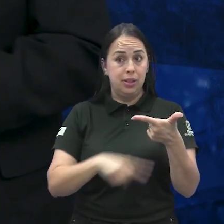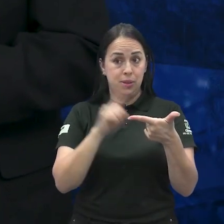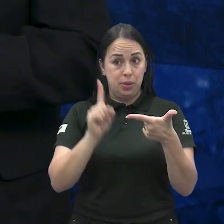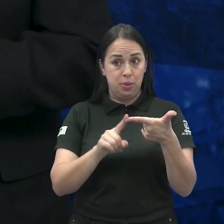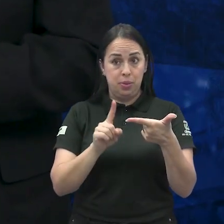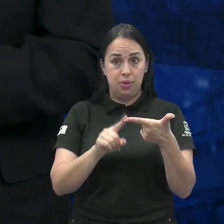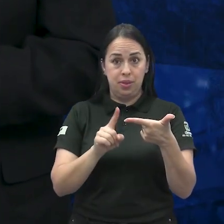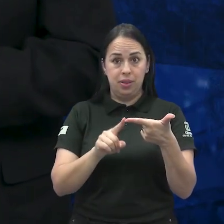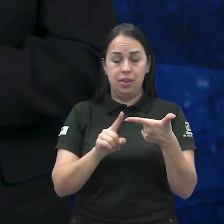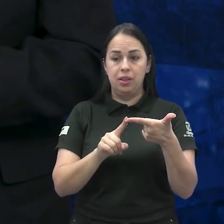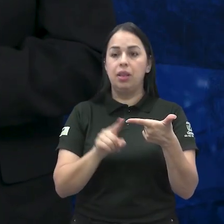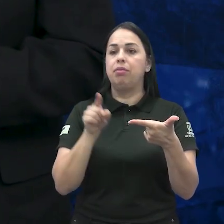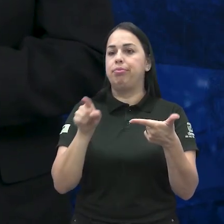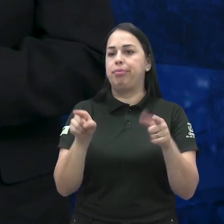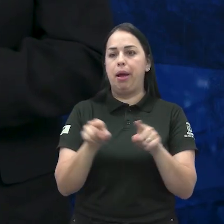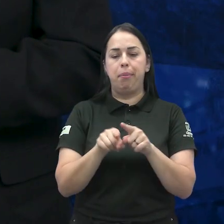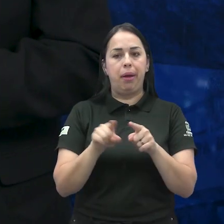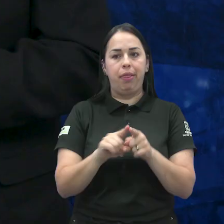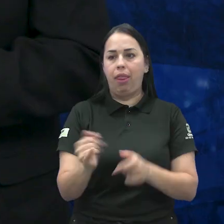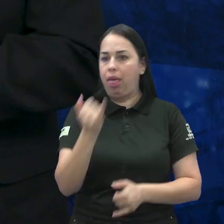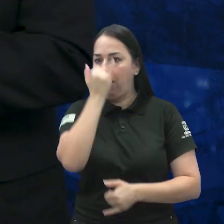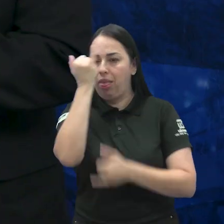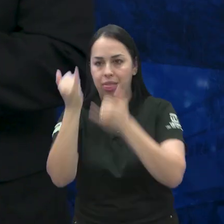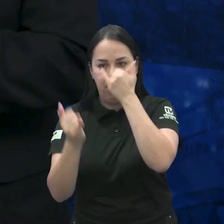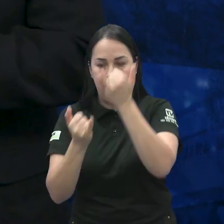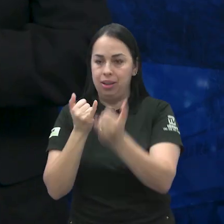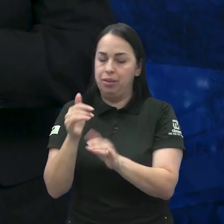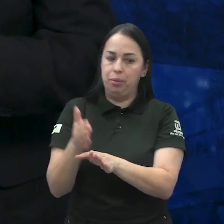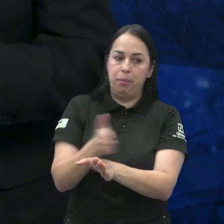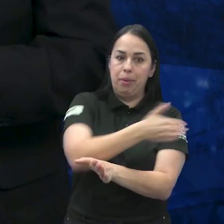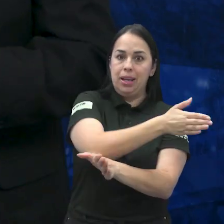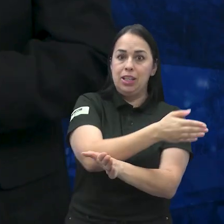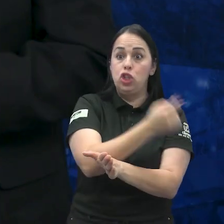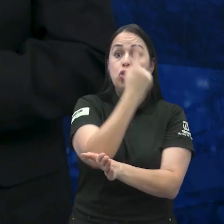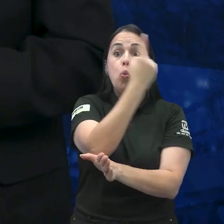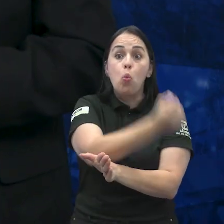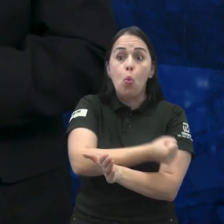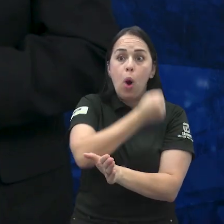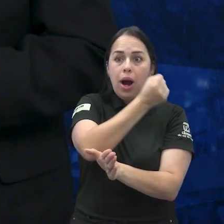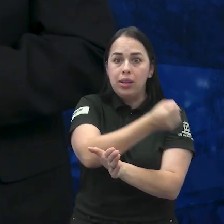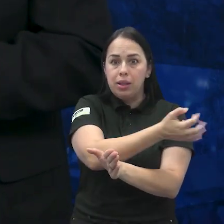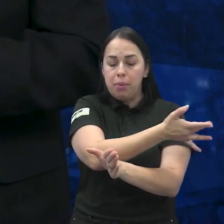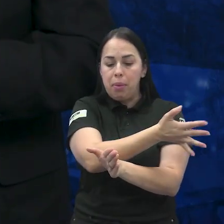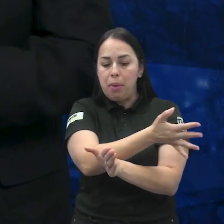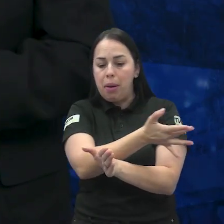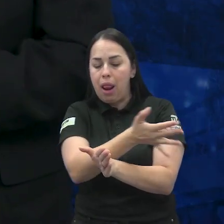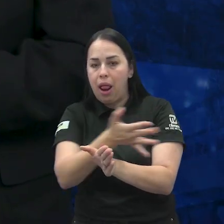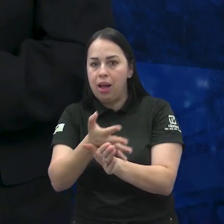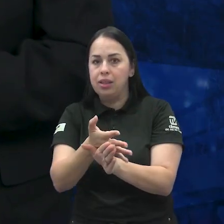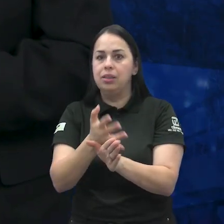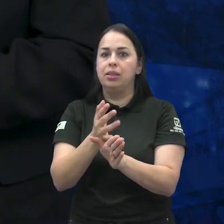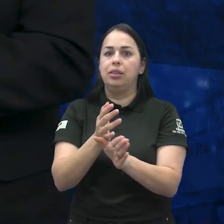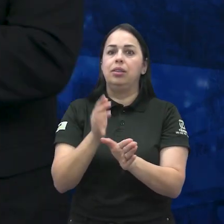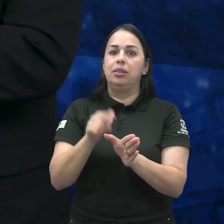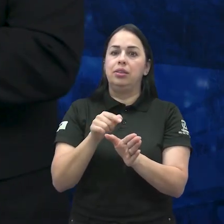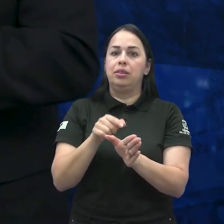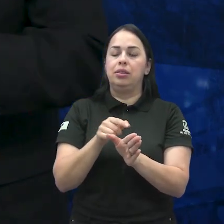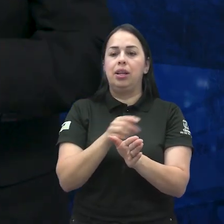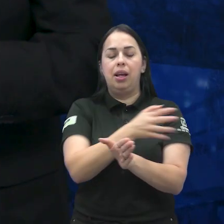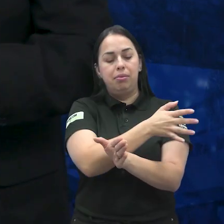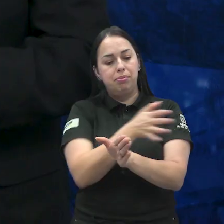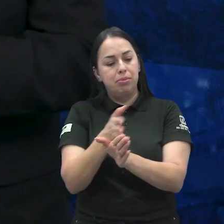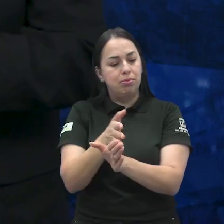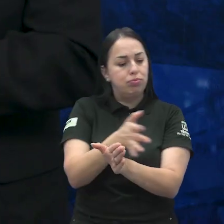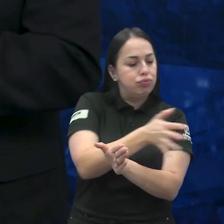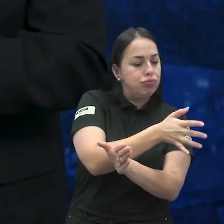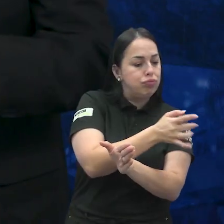Segundo critério, não ter sofrido nenhuma infração de trânsito nos últimos 12 meses do ano da renovação. Então, você pega o ano da renovação, conta 12